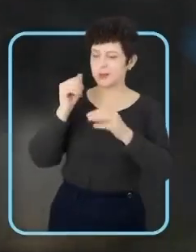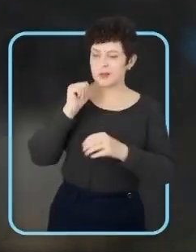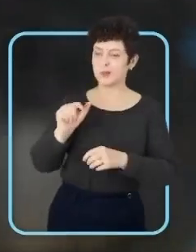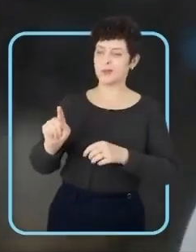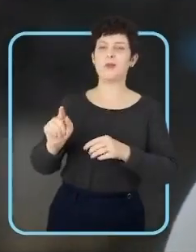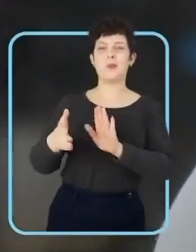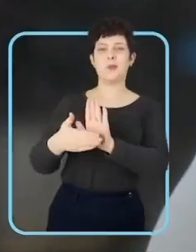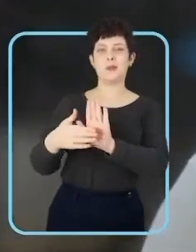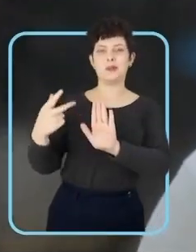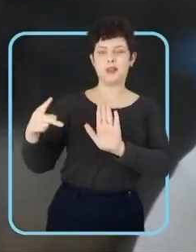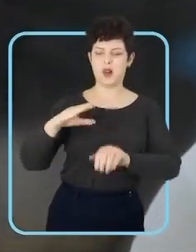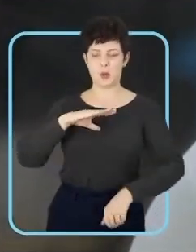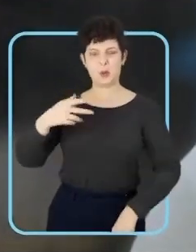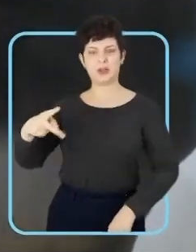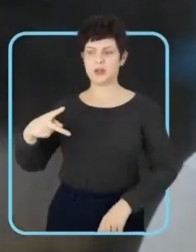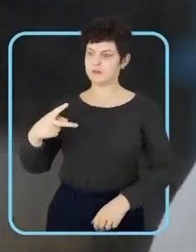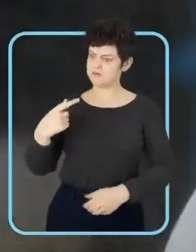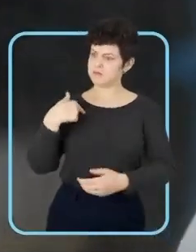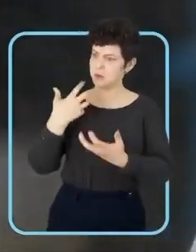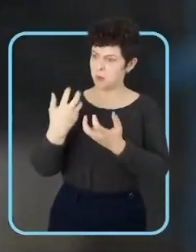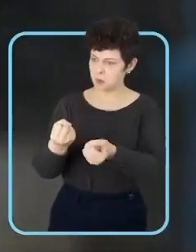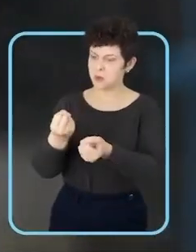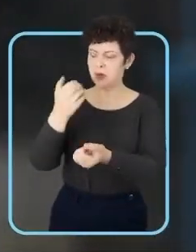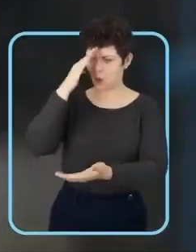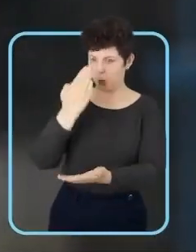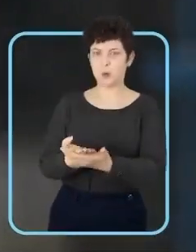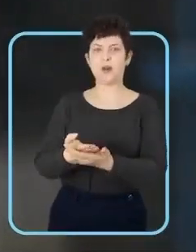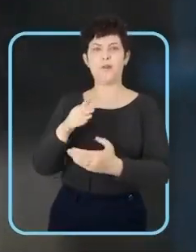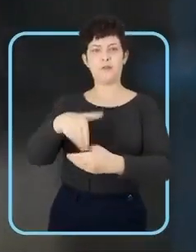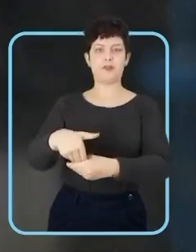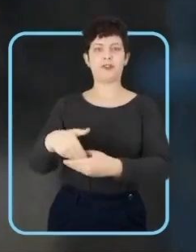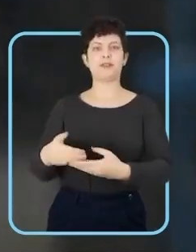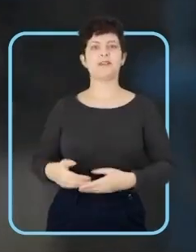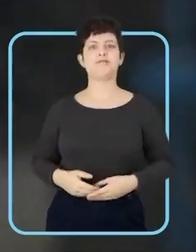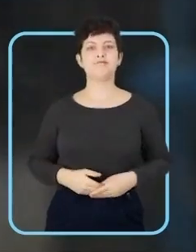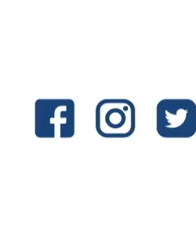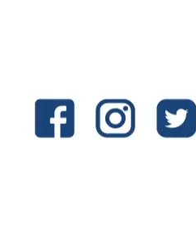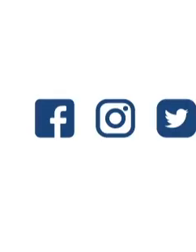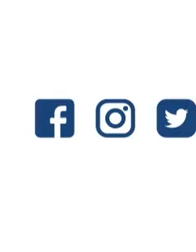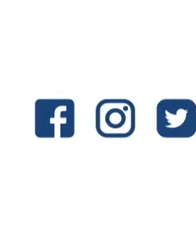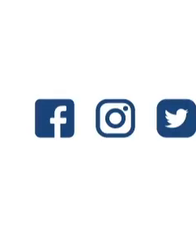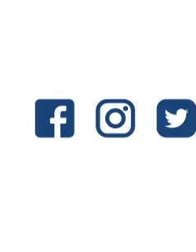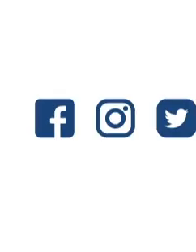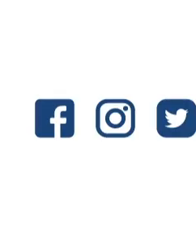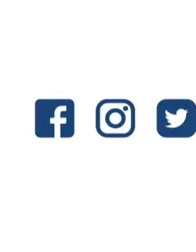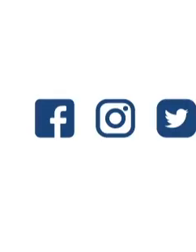pra prestar atenção nessa mulher. A coragem dela me convenceu. Eu vou votar nela.